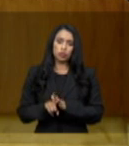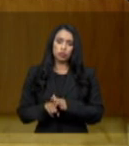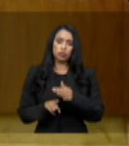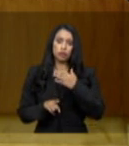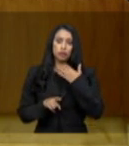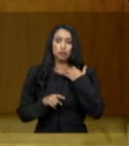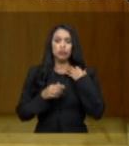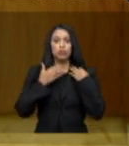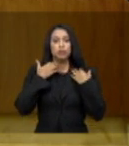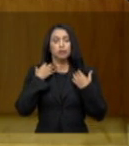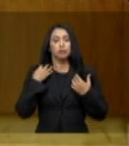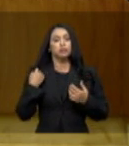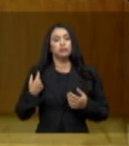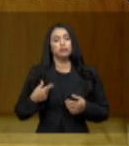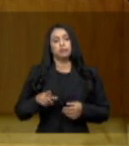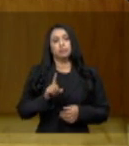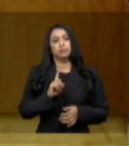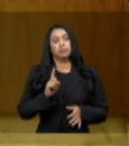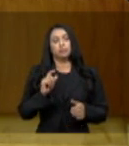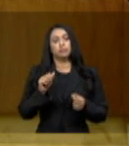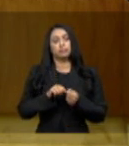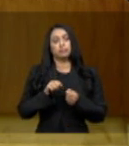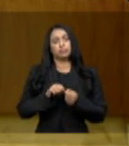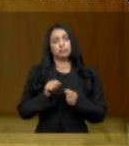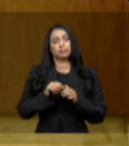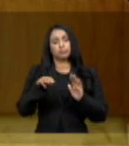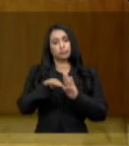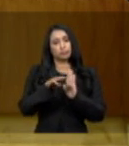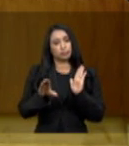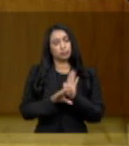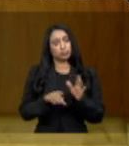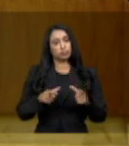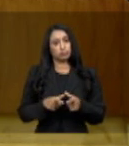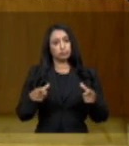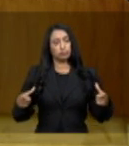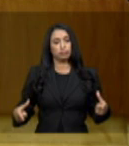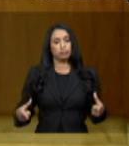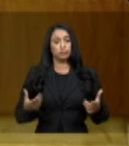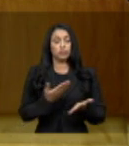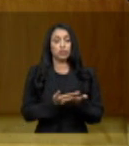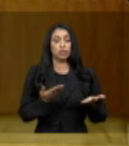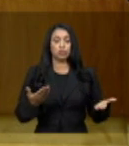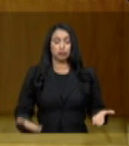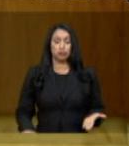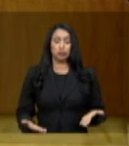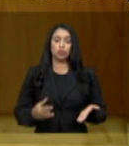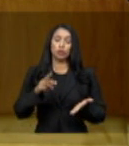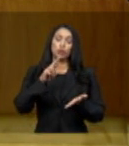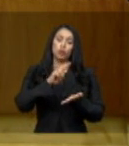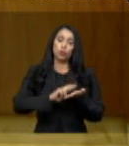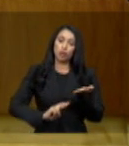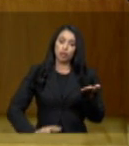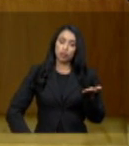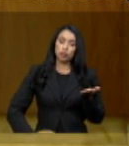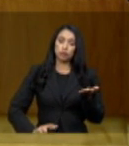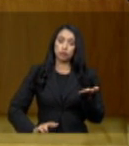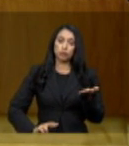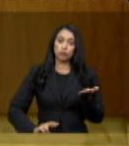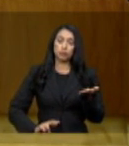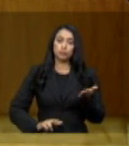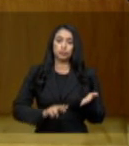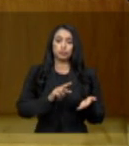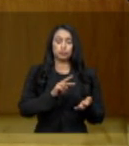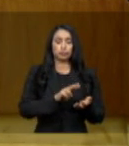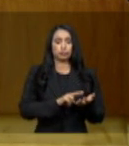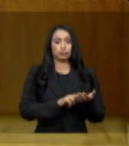e não referendada a medida cautelar por maioria vencido o ministro relator nessa